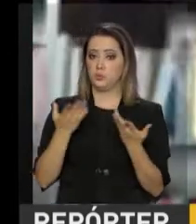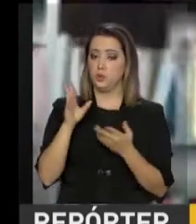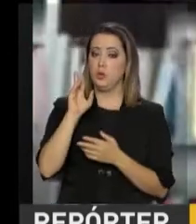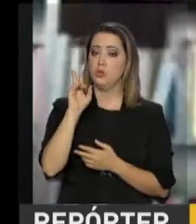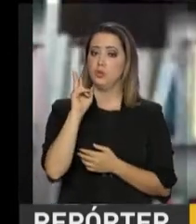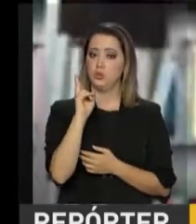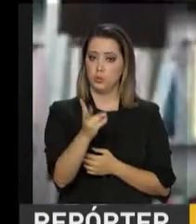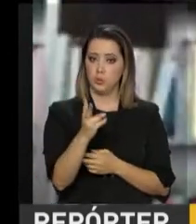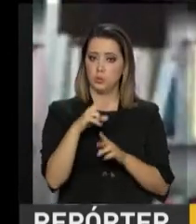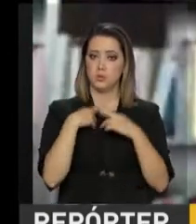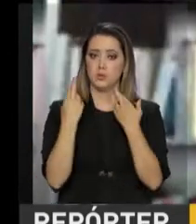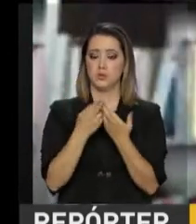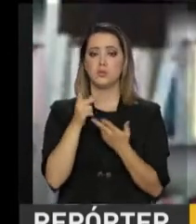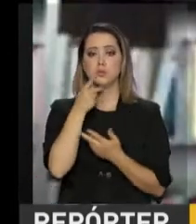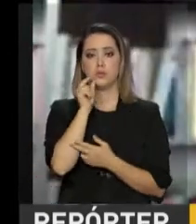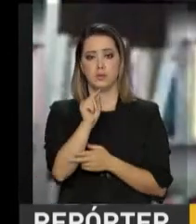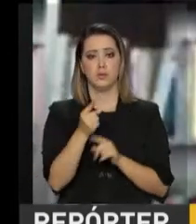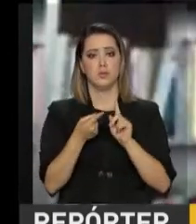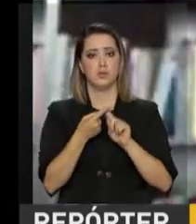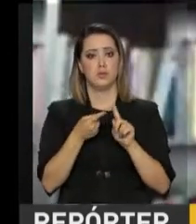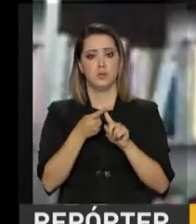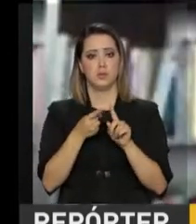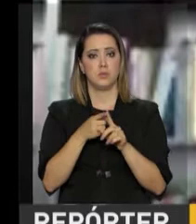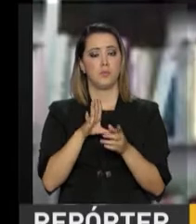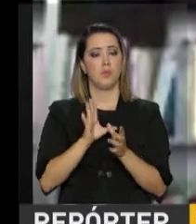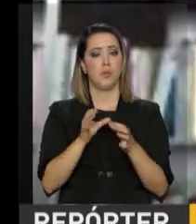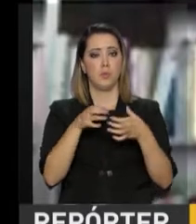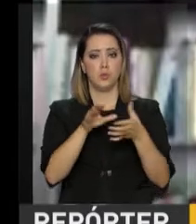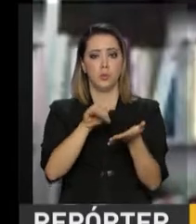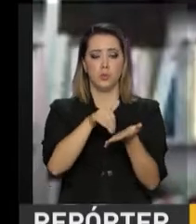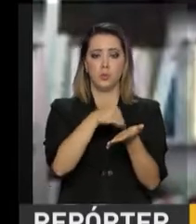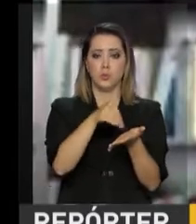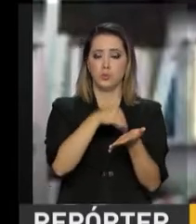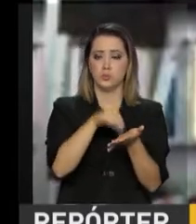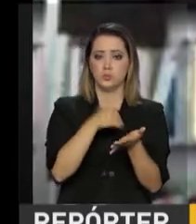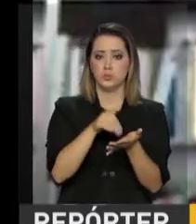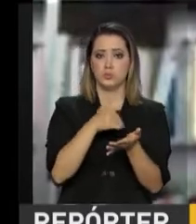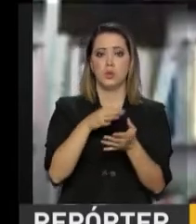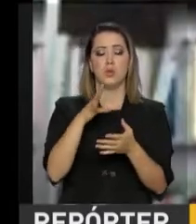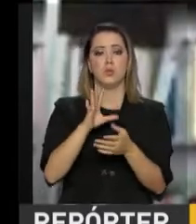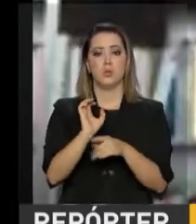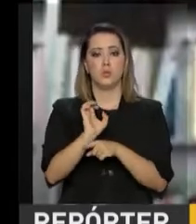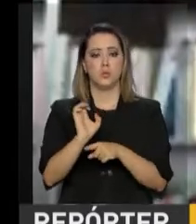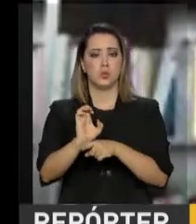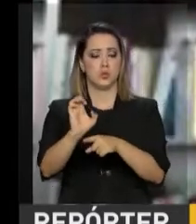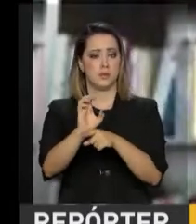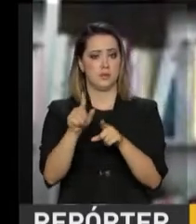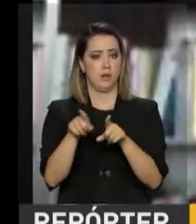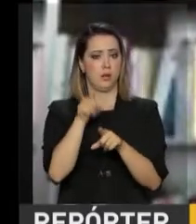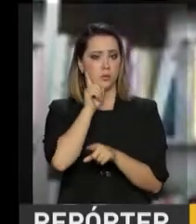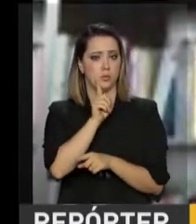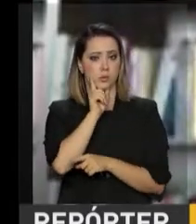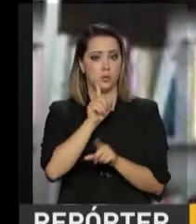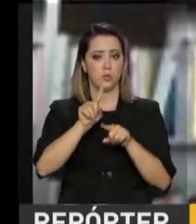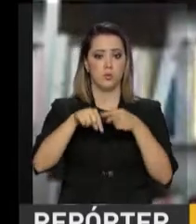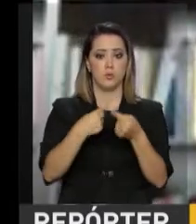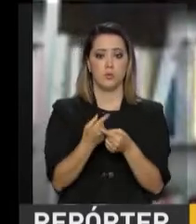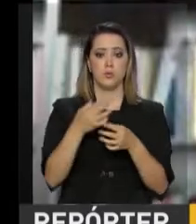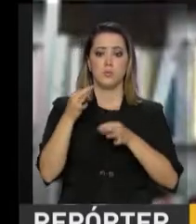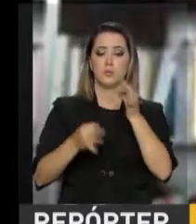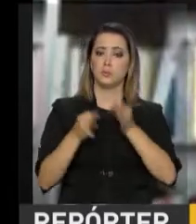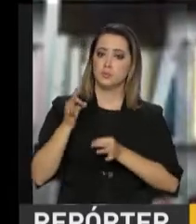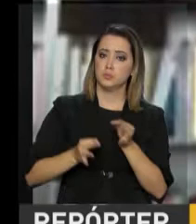reuniões que você mencionou agora, uma no Departamento de Estado e outra no Departamento de Justiça com o secretário de Justiça,